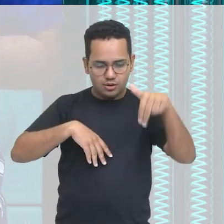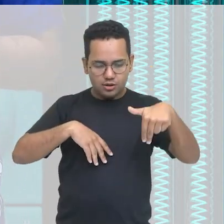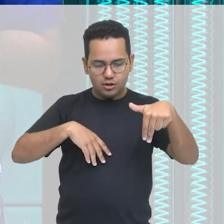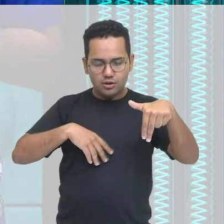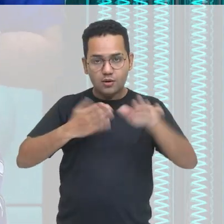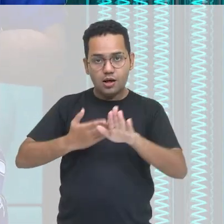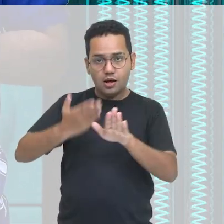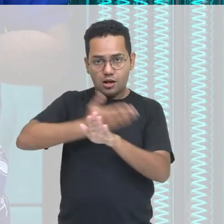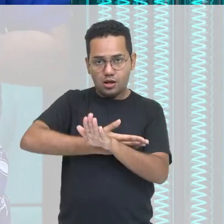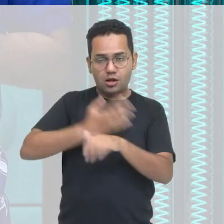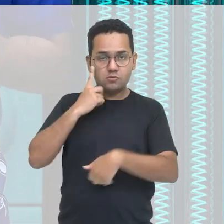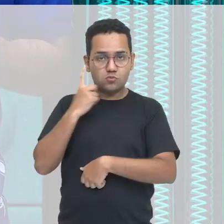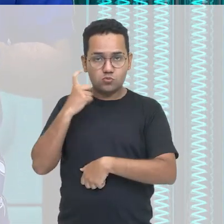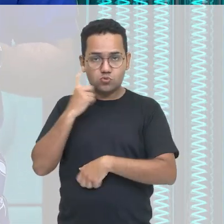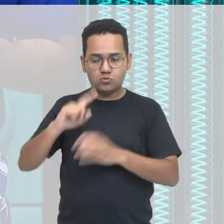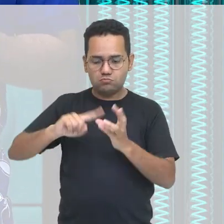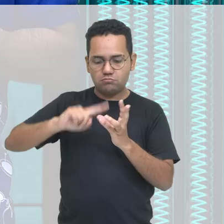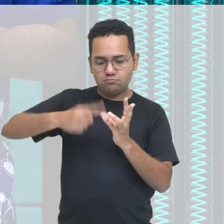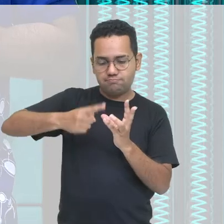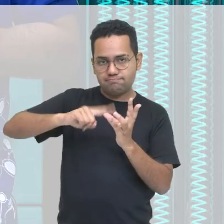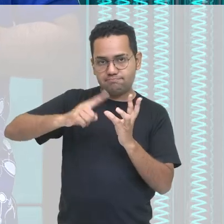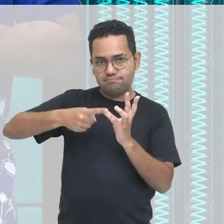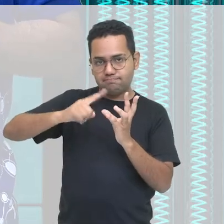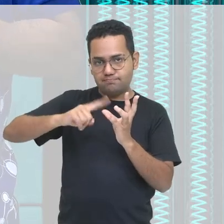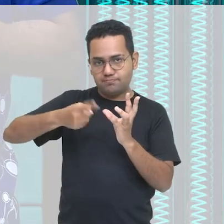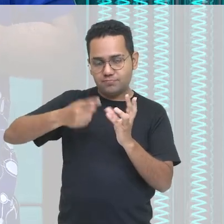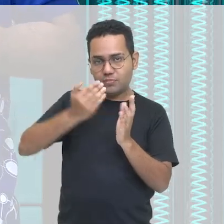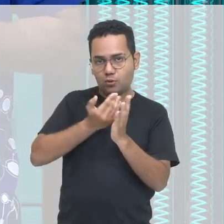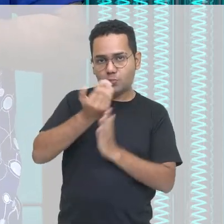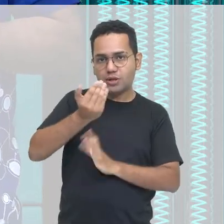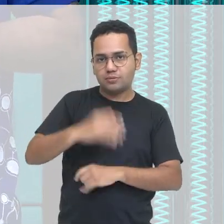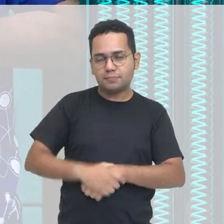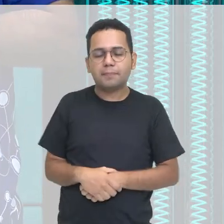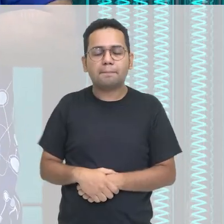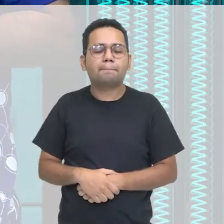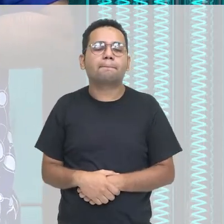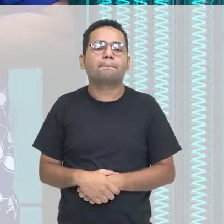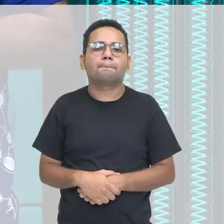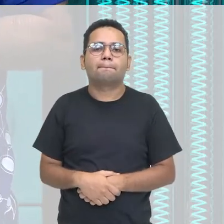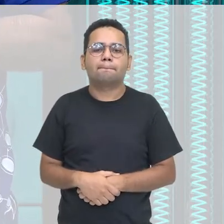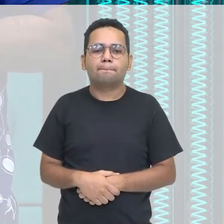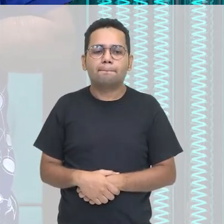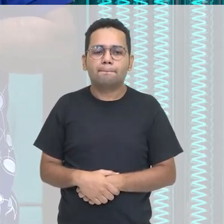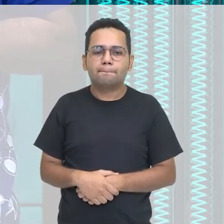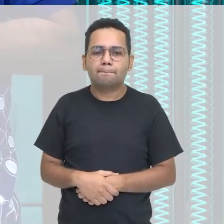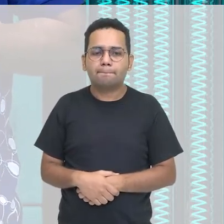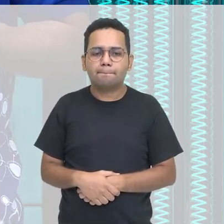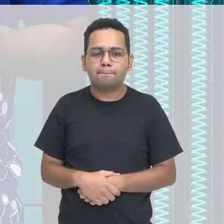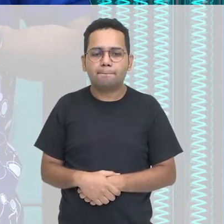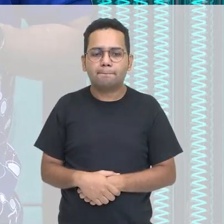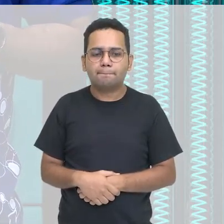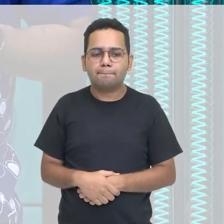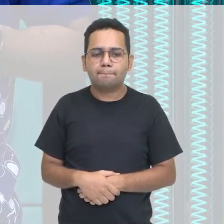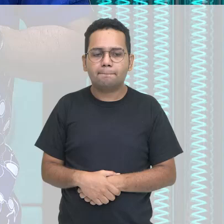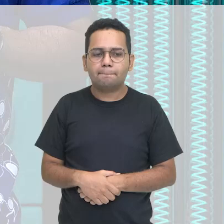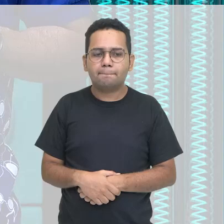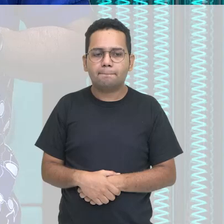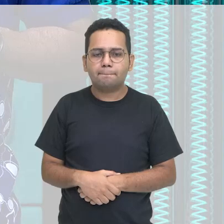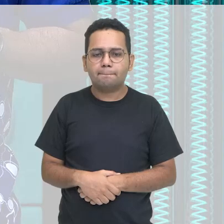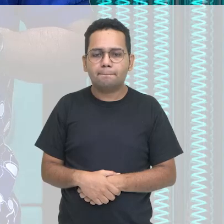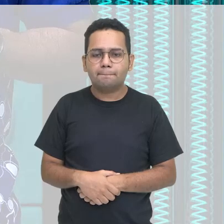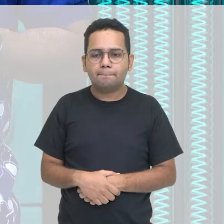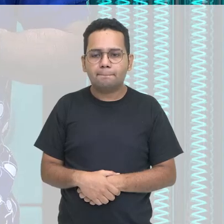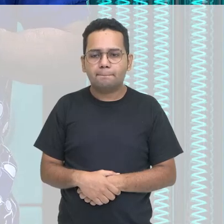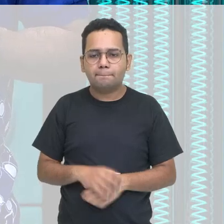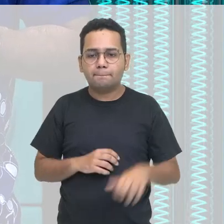vowel sound, antes de palavra com som inicial de vogal, certo? Antes de